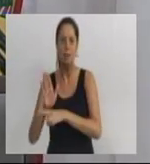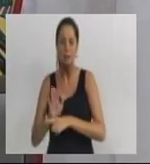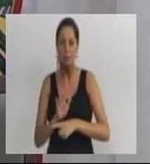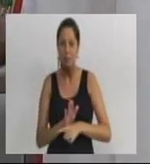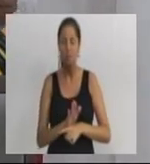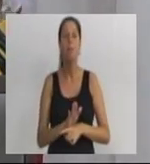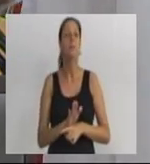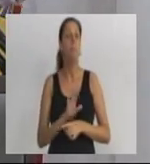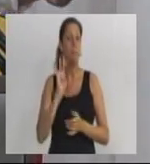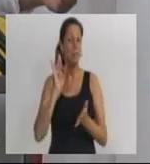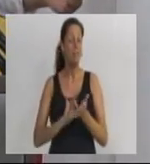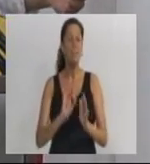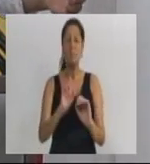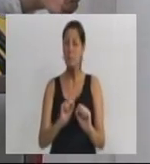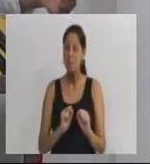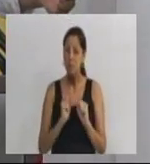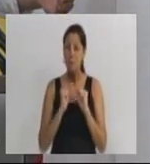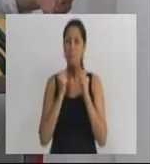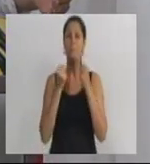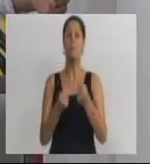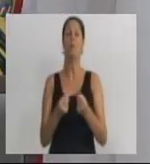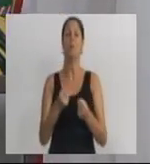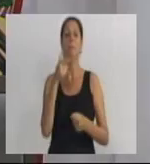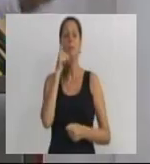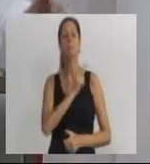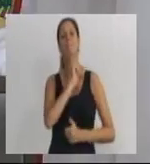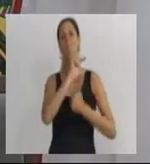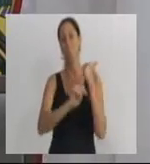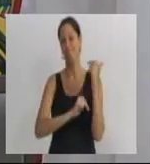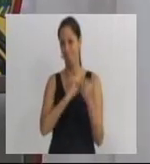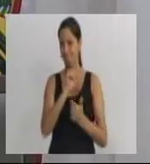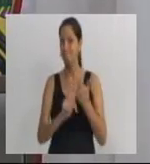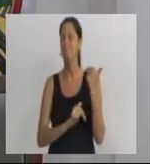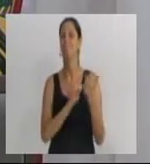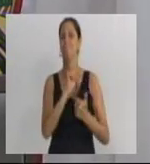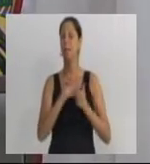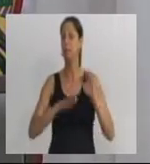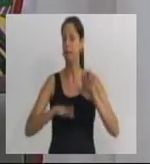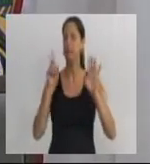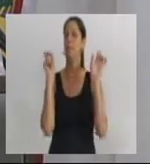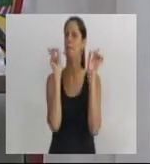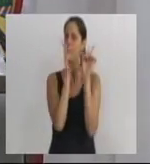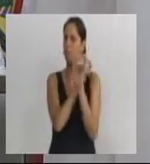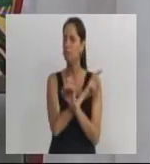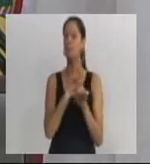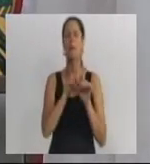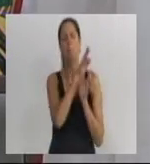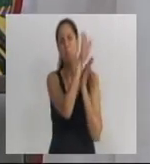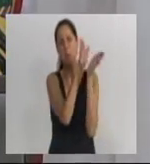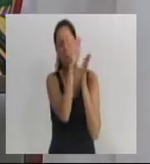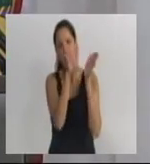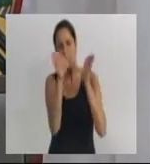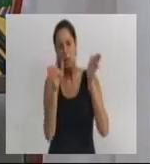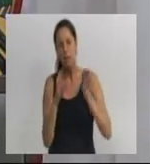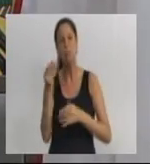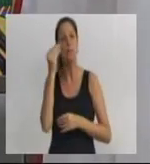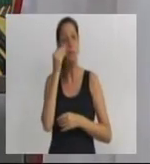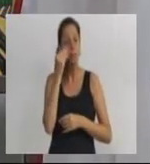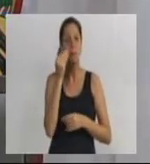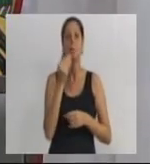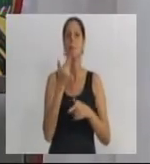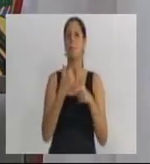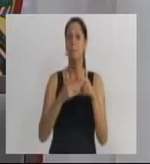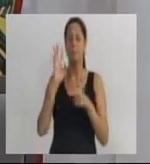aquilo que se imagina ser impossível, que não esteja ao alcance deles em razão dessa redução numérica